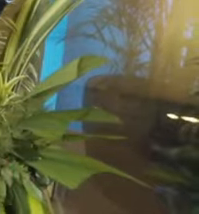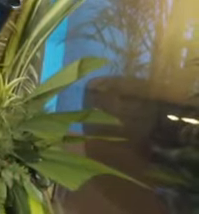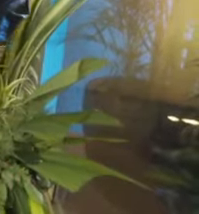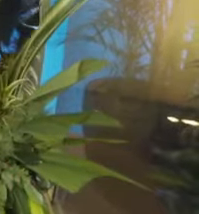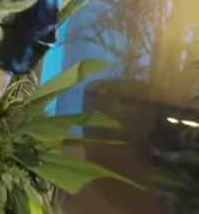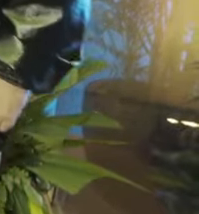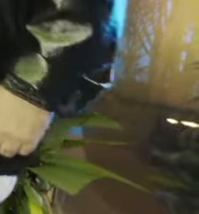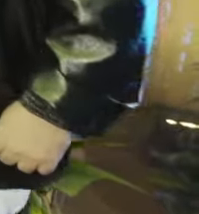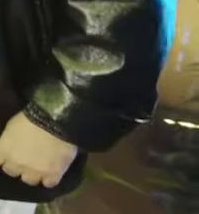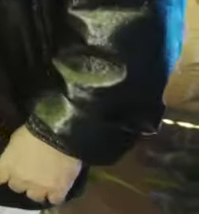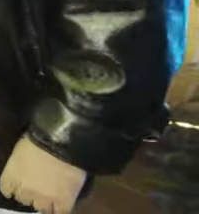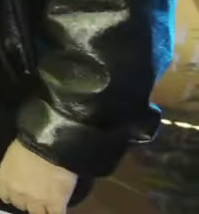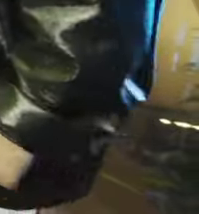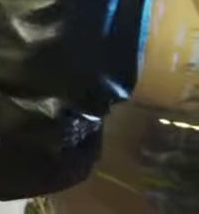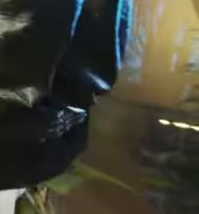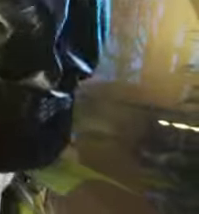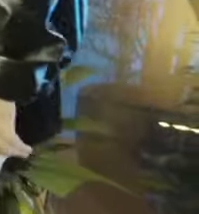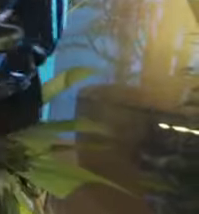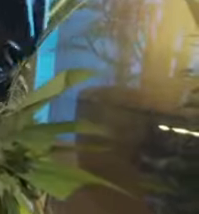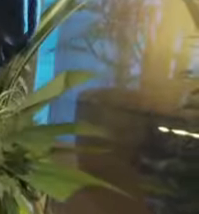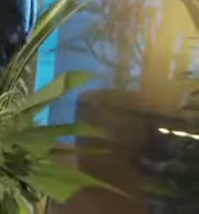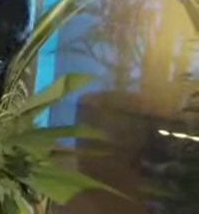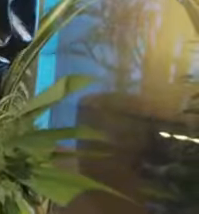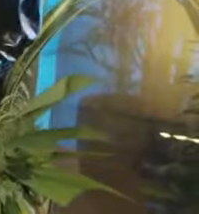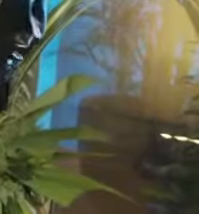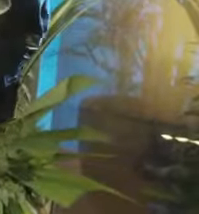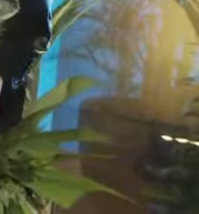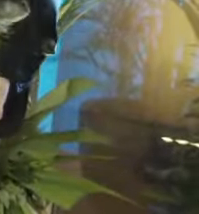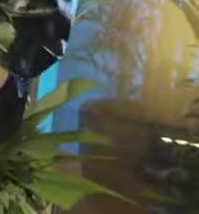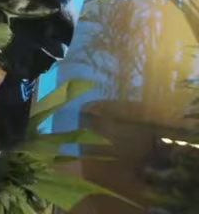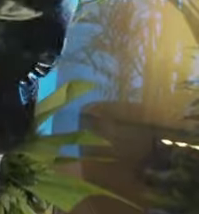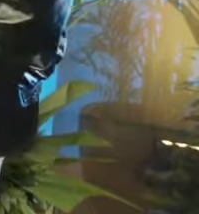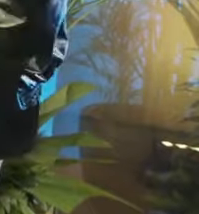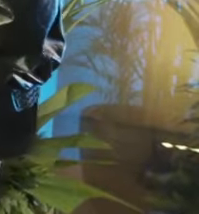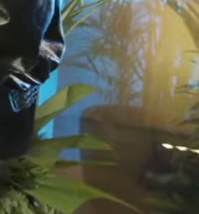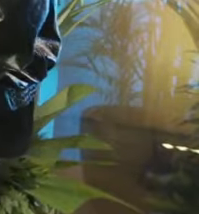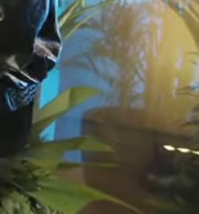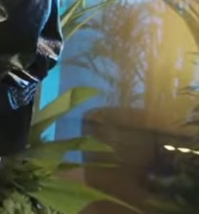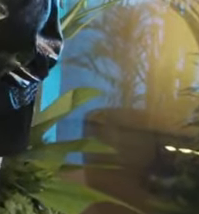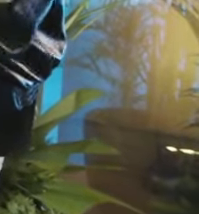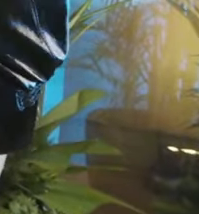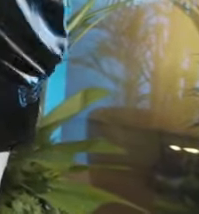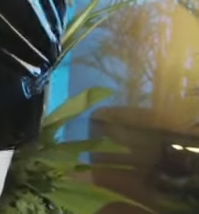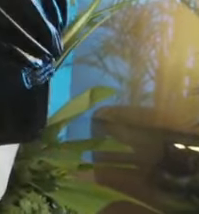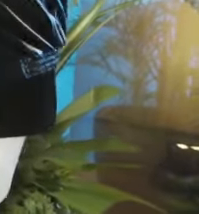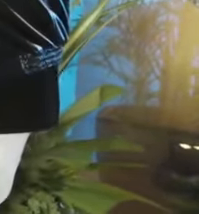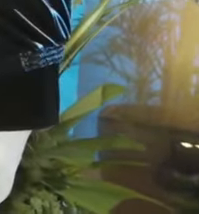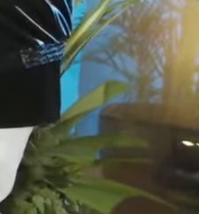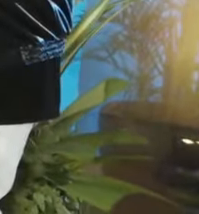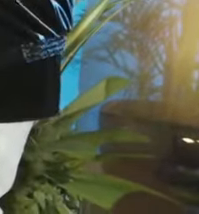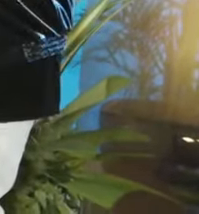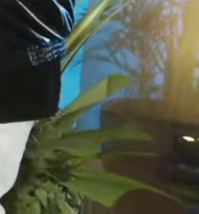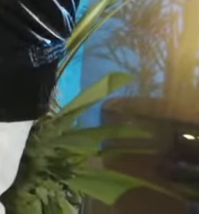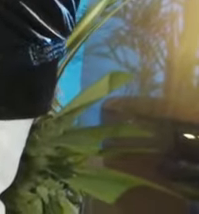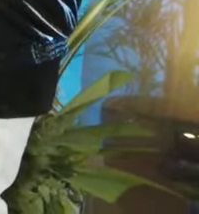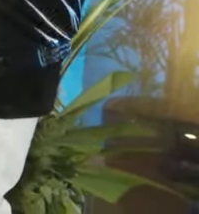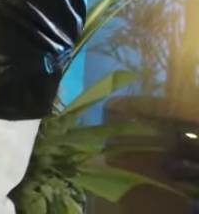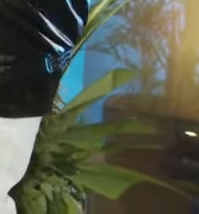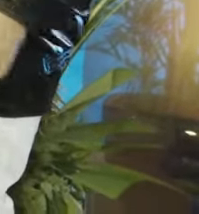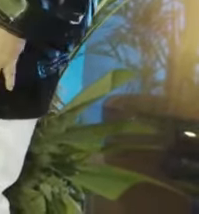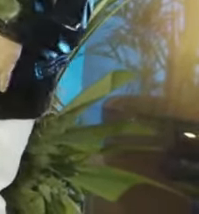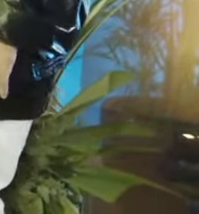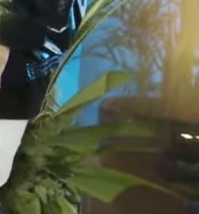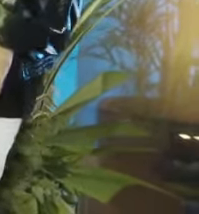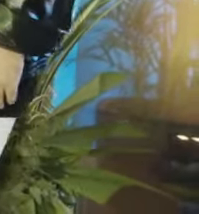velho. Muitos anos. Começamos junto e estamos até hoje junto. Eu acho que quando a lealdade é de verdade, né, mano? Ninguém derruba,